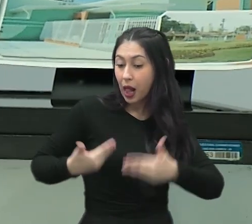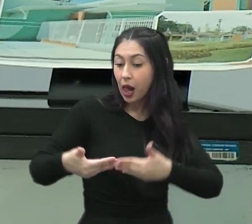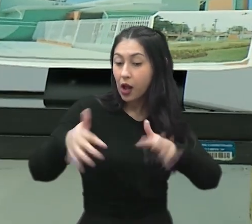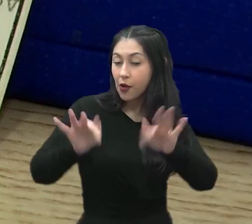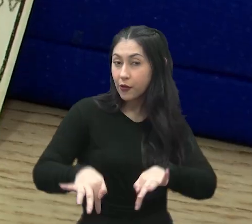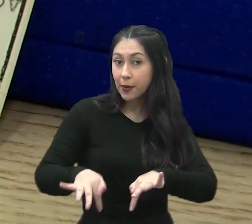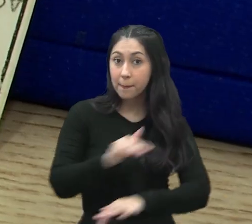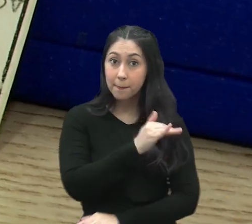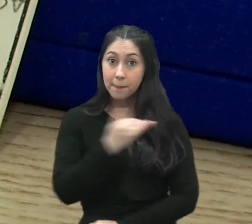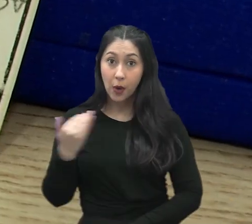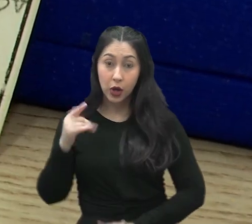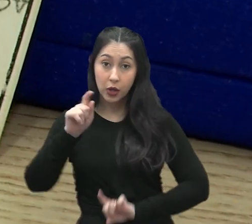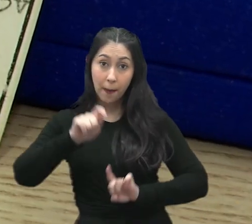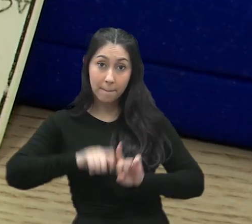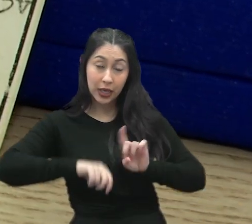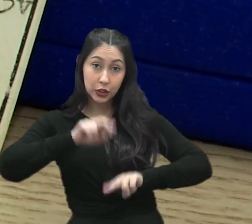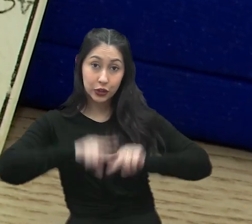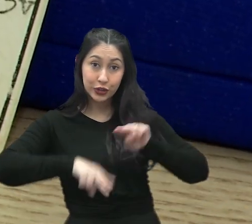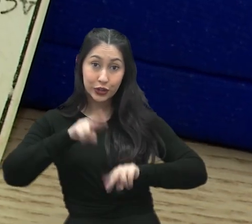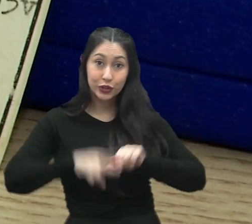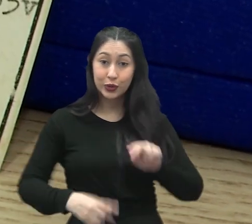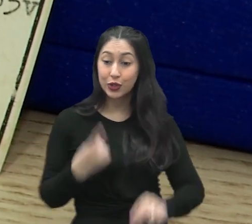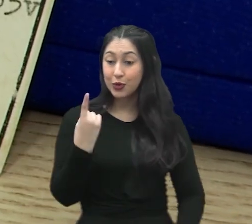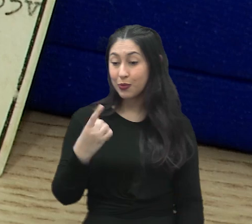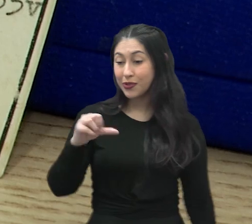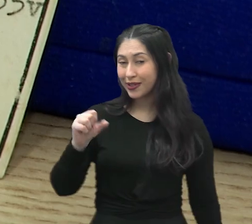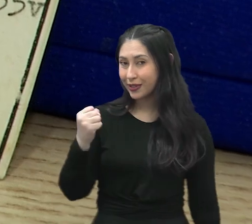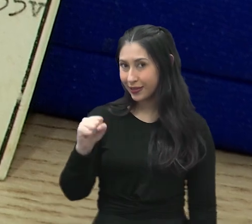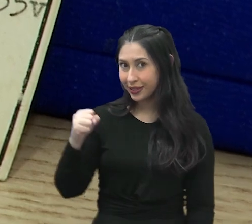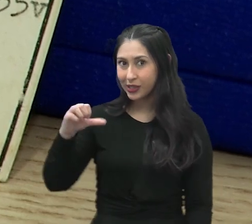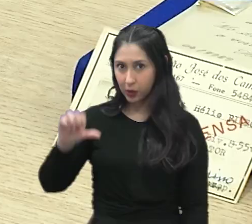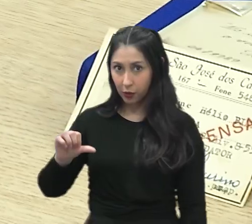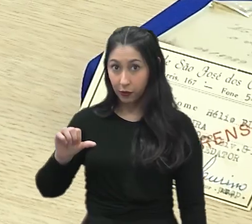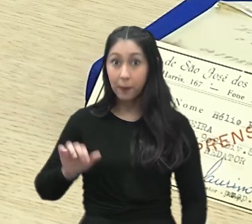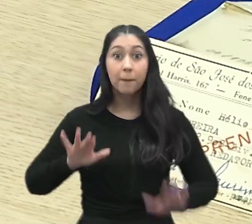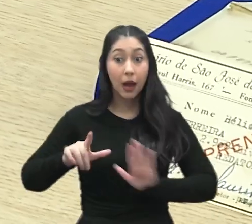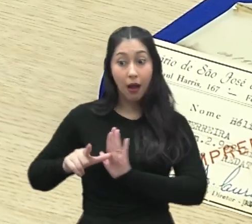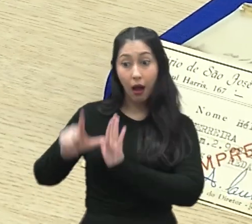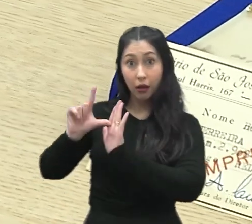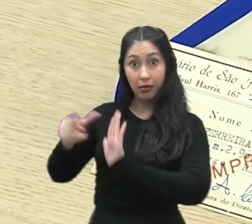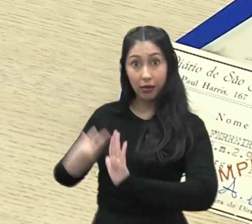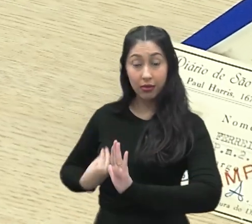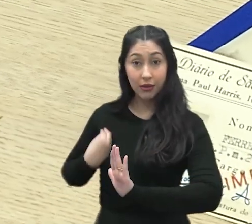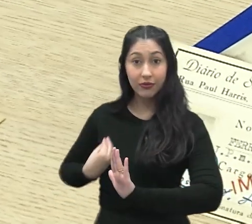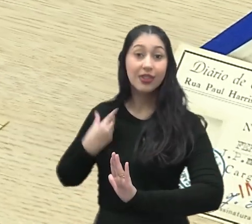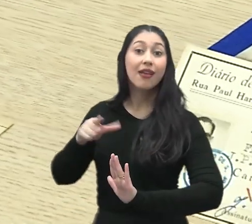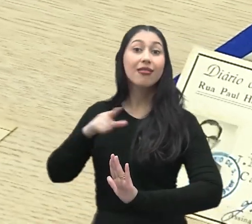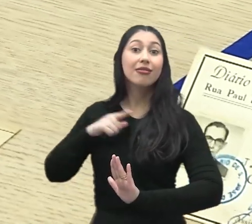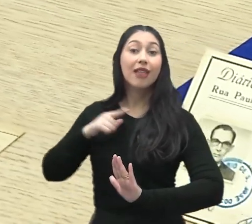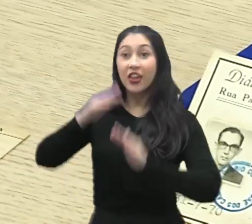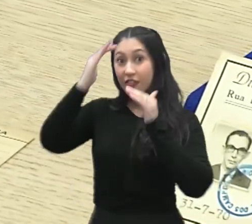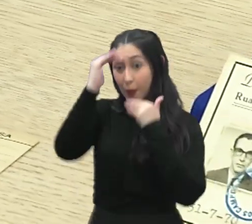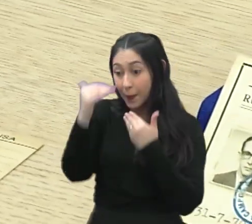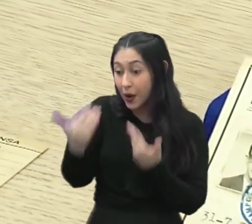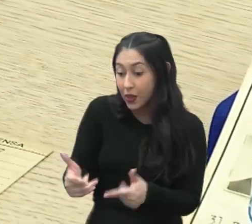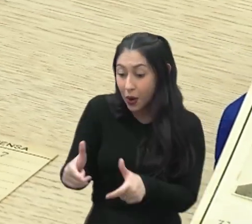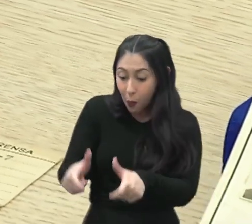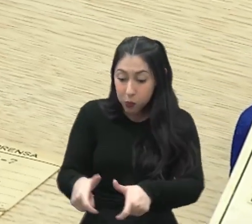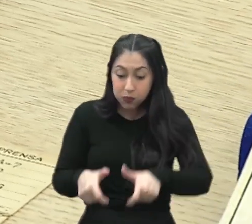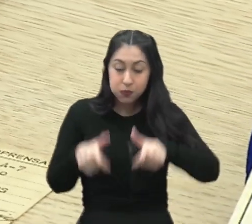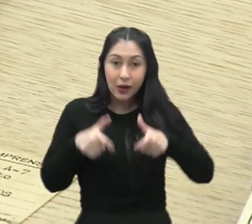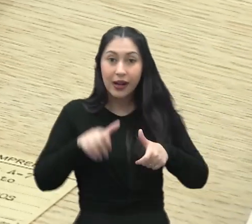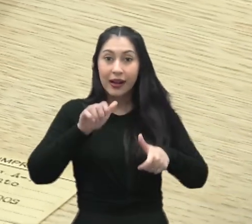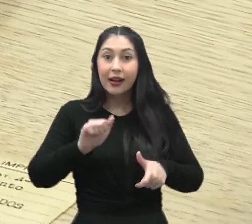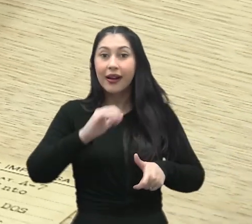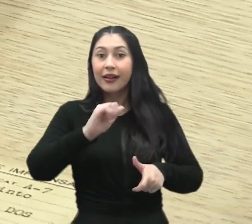dias de vida. Faleceu em junho de 1989. Ainda em vida, Hélio foi homenageado com a medalha